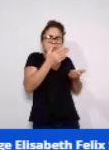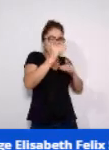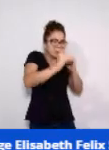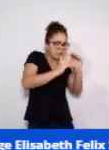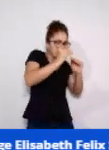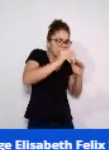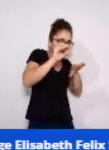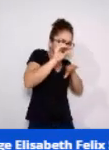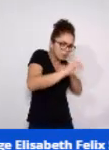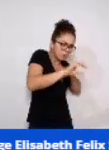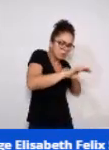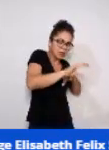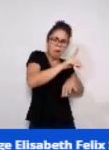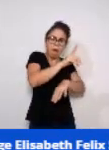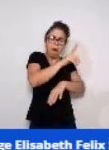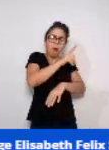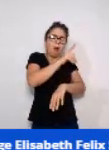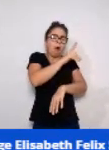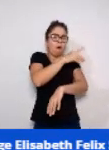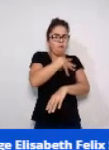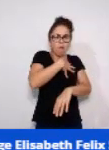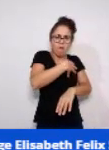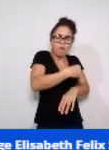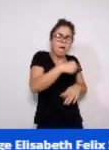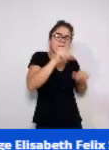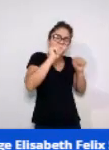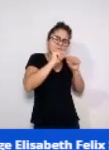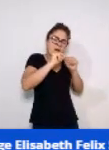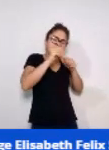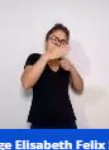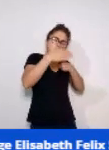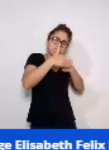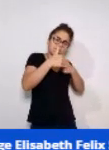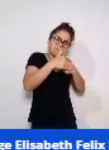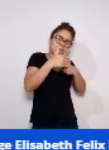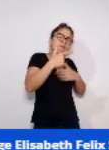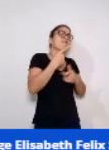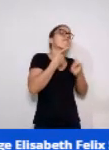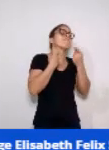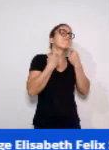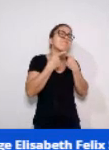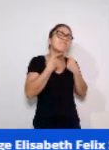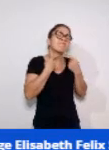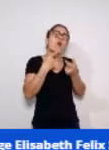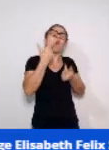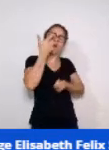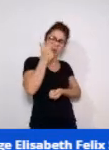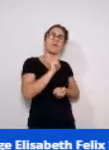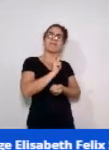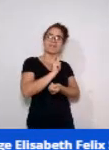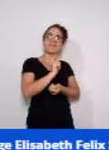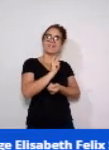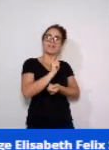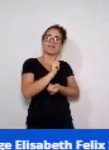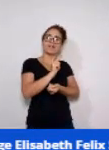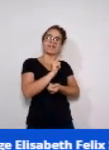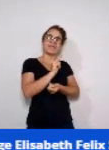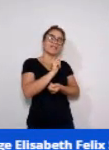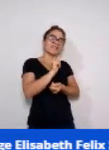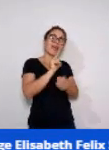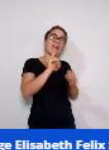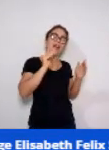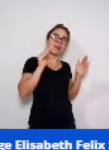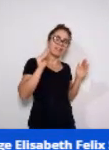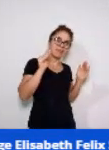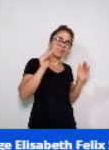com o filho, mas ele faz com tanto amor, ele faz com tanta vontade, que ele consegue, né? Ele atinge